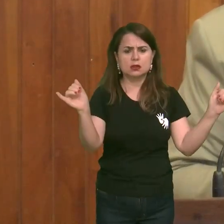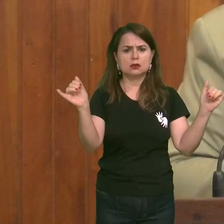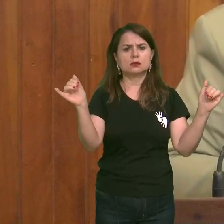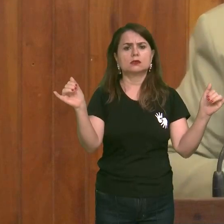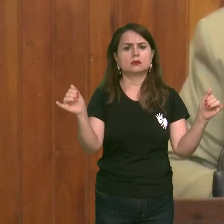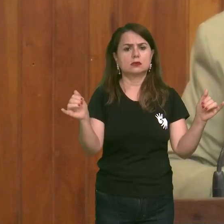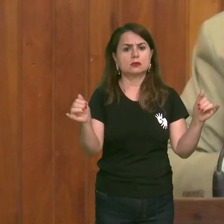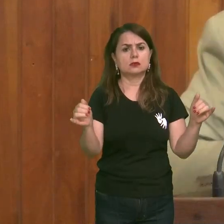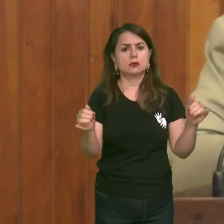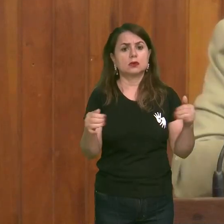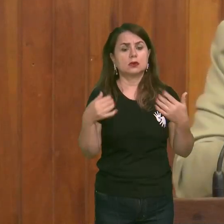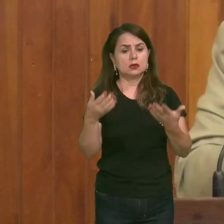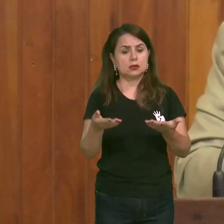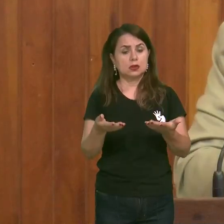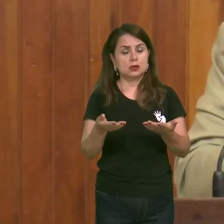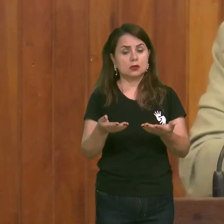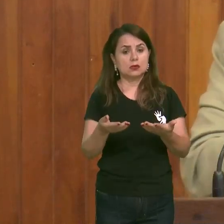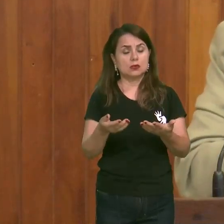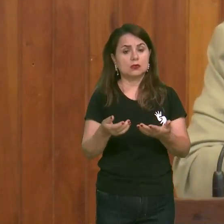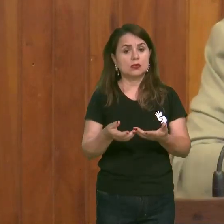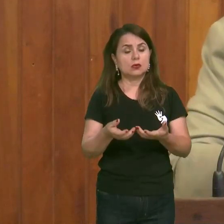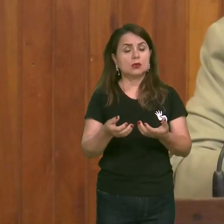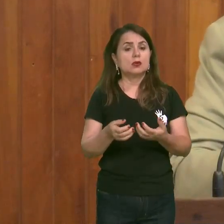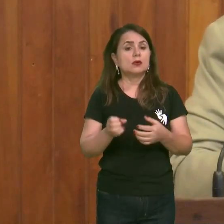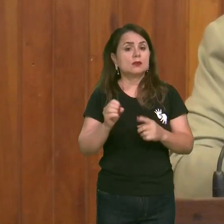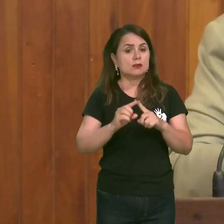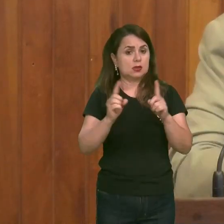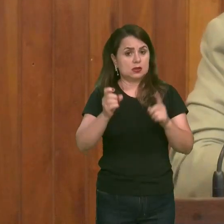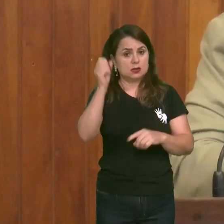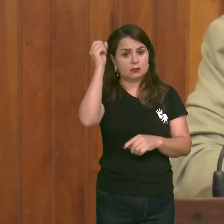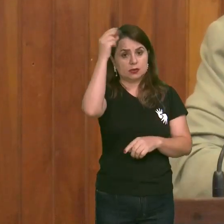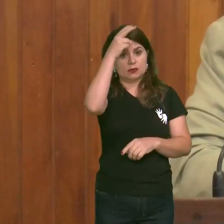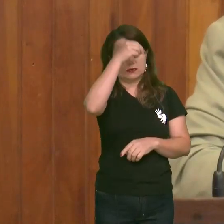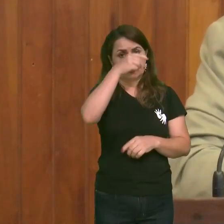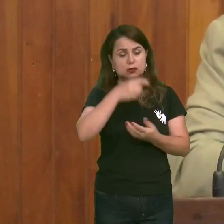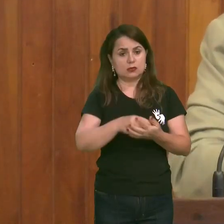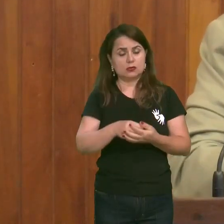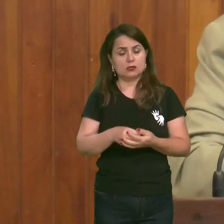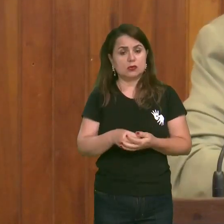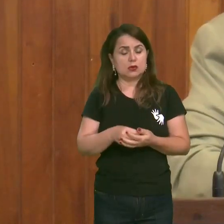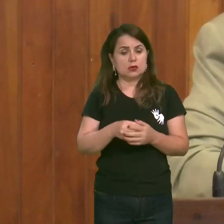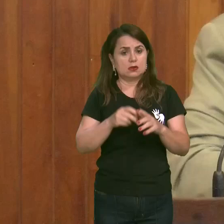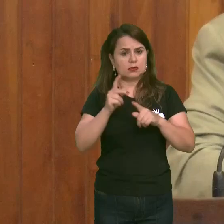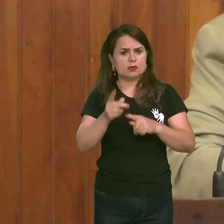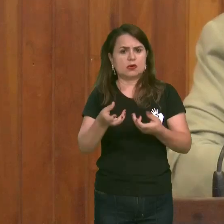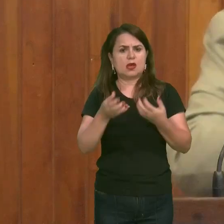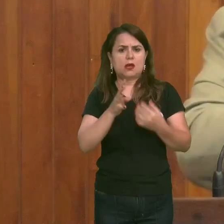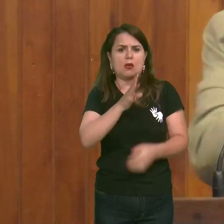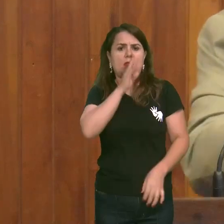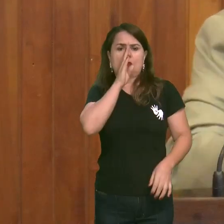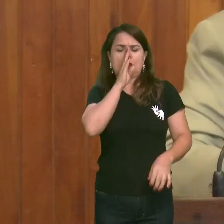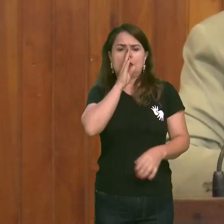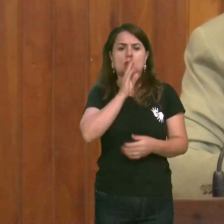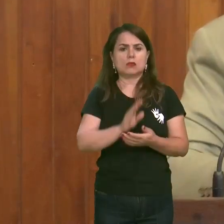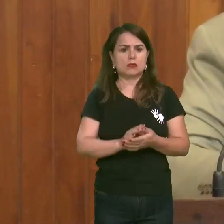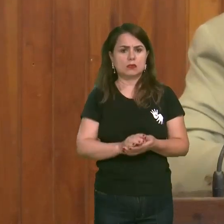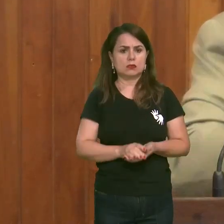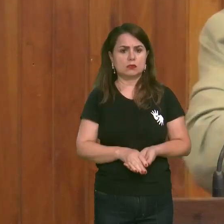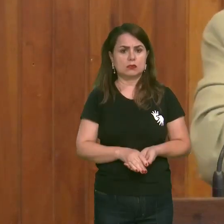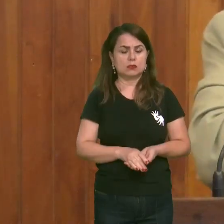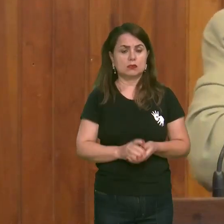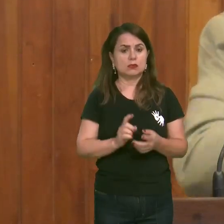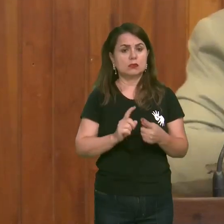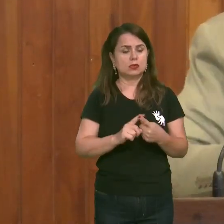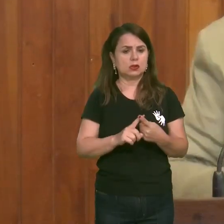crítica mas eles não querem você tem que ficar quieto calado calado porque senão nós vamos fazer boletim de conhecer vamos inventar contra você